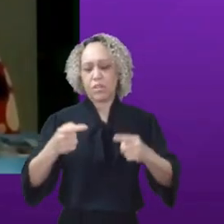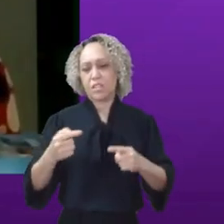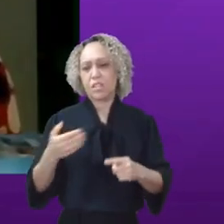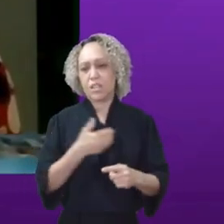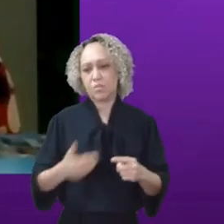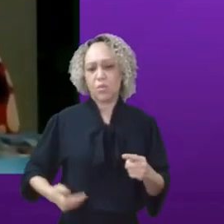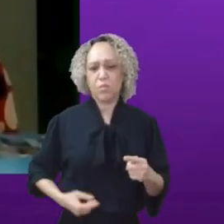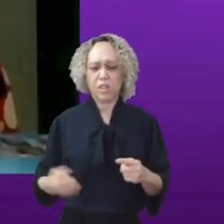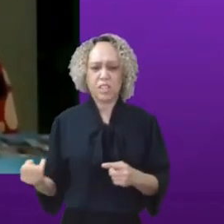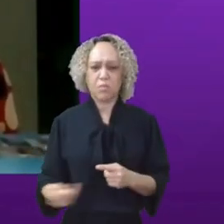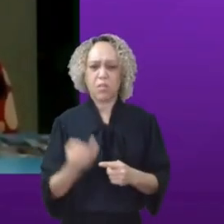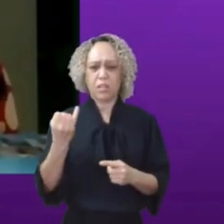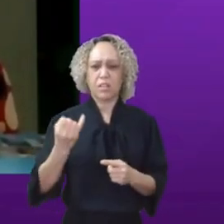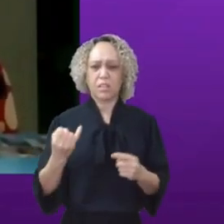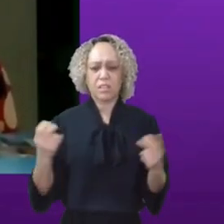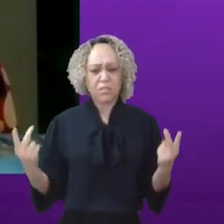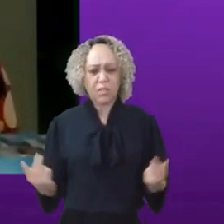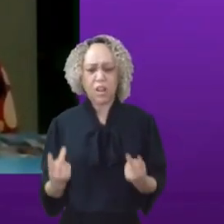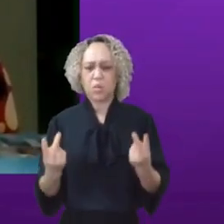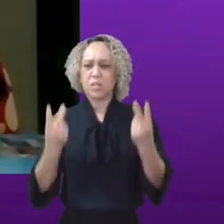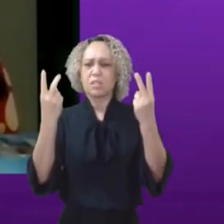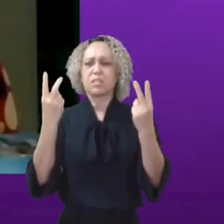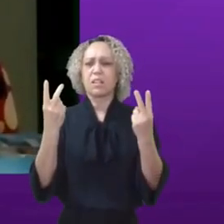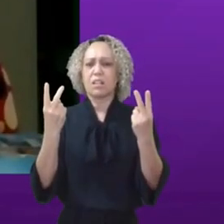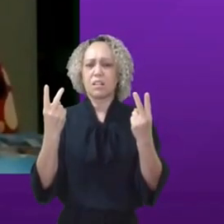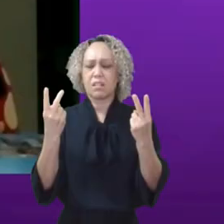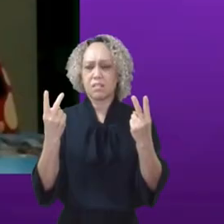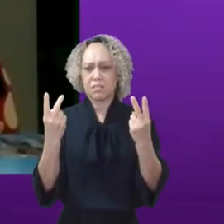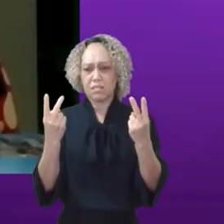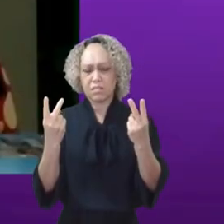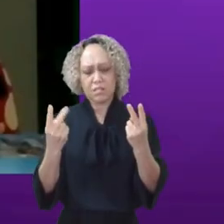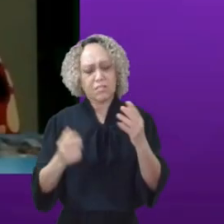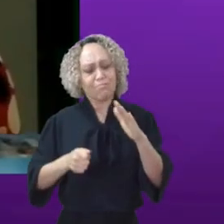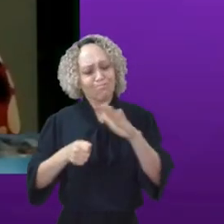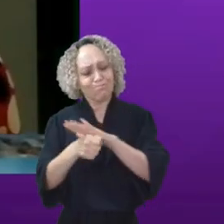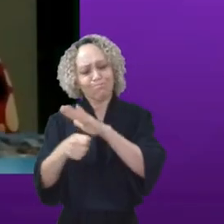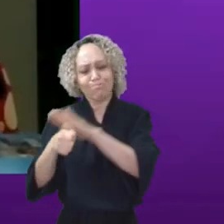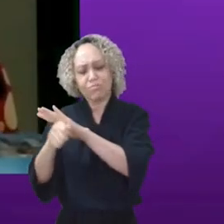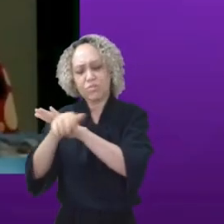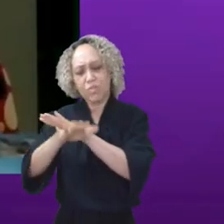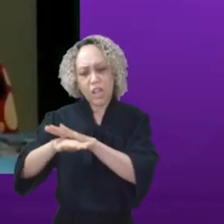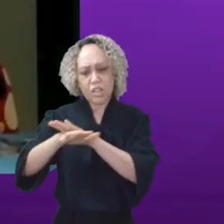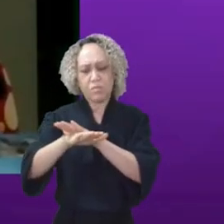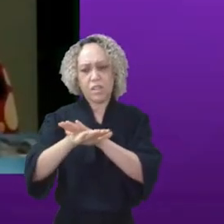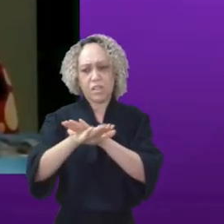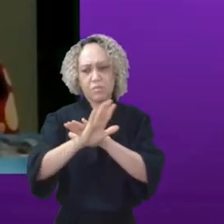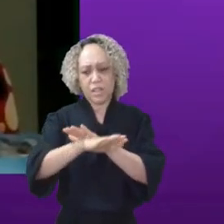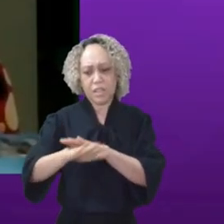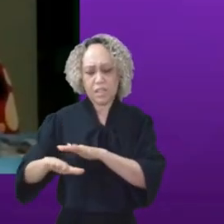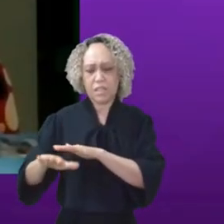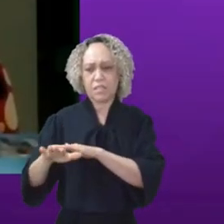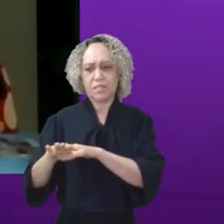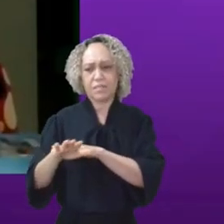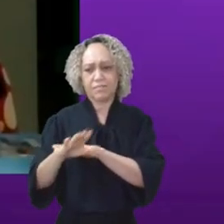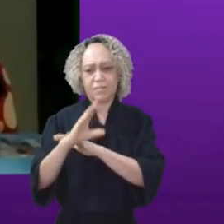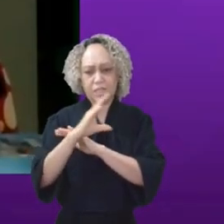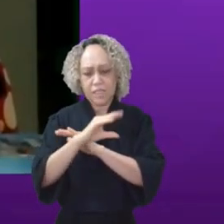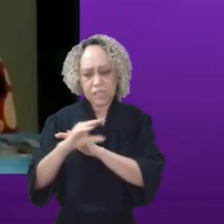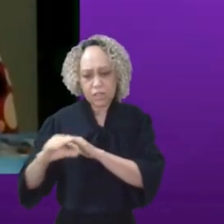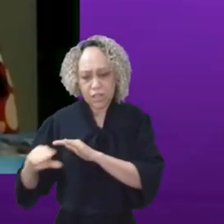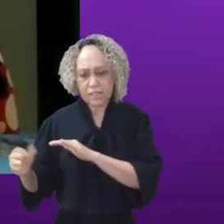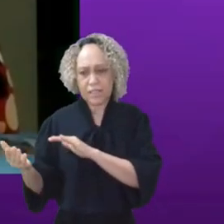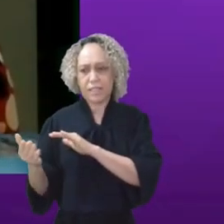de valorizar muito mais, de pôr muito mais investimentos na área da criança e do adolescente, né?